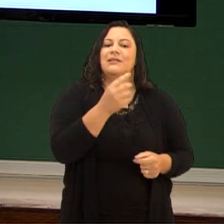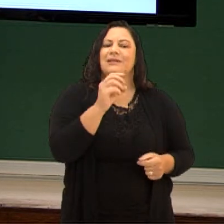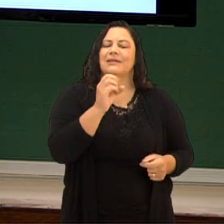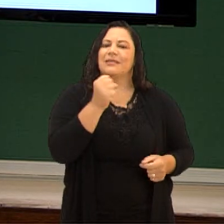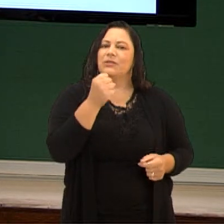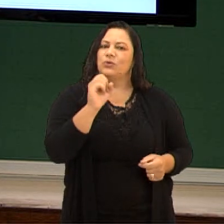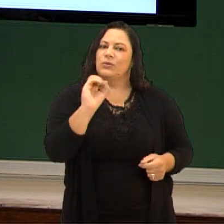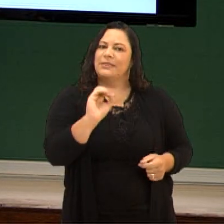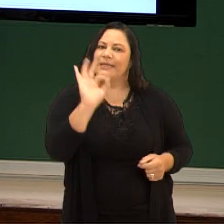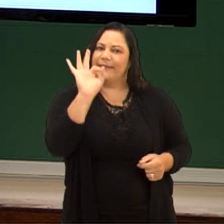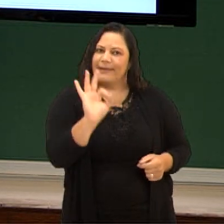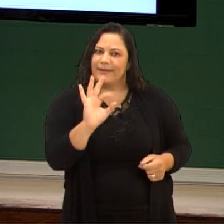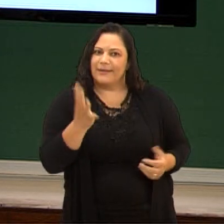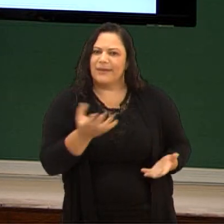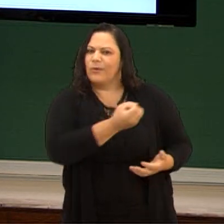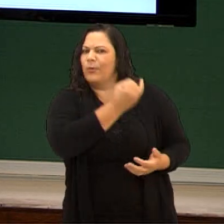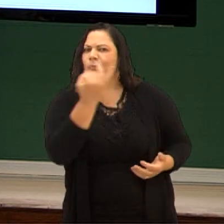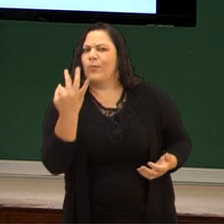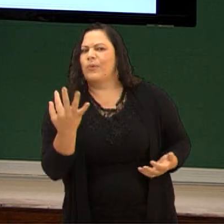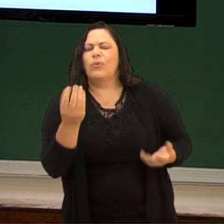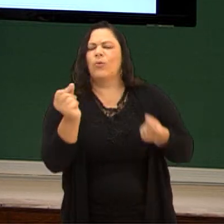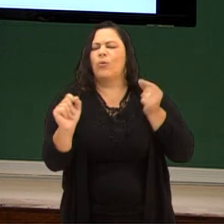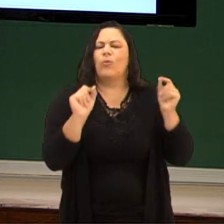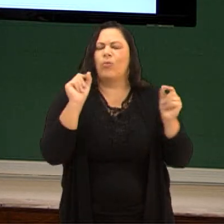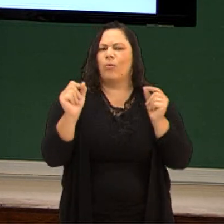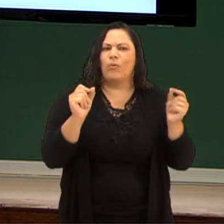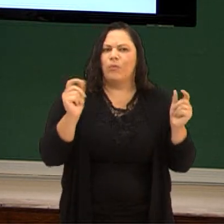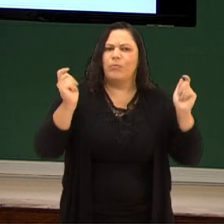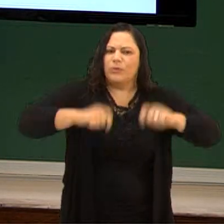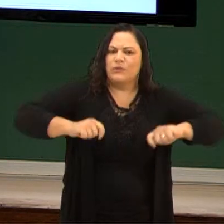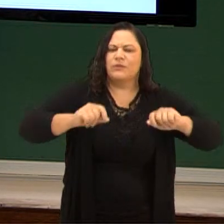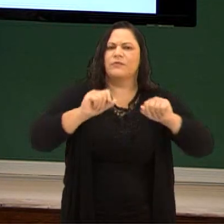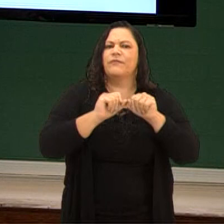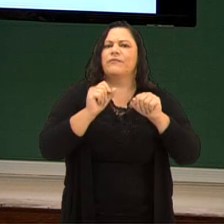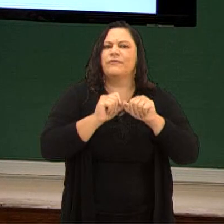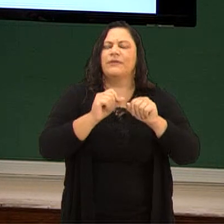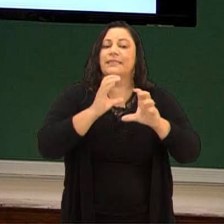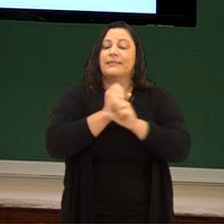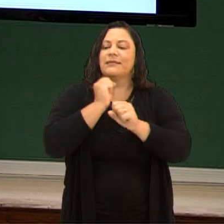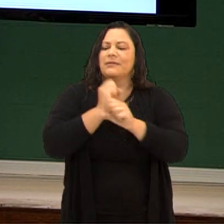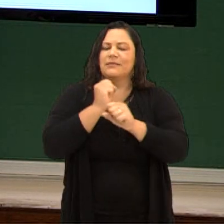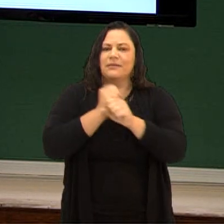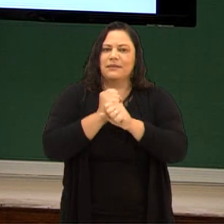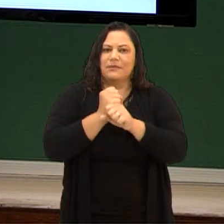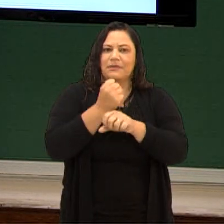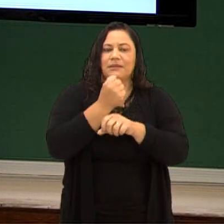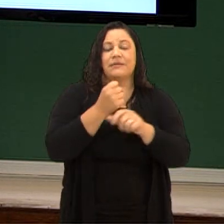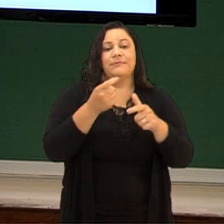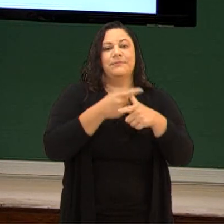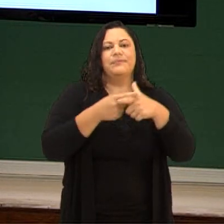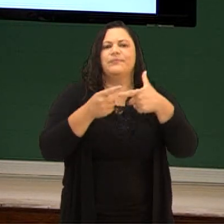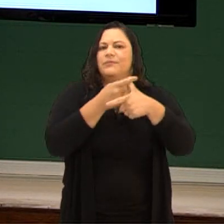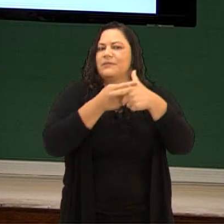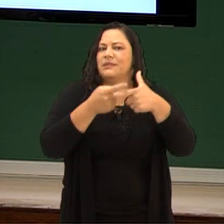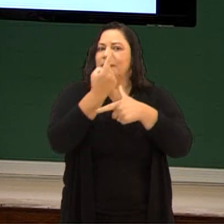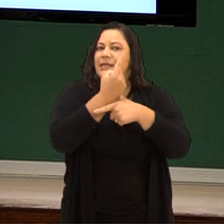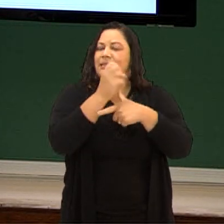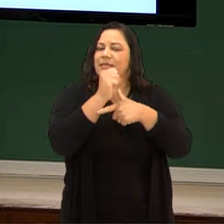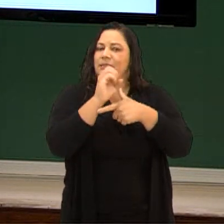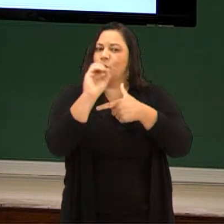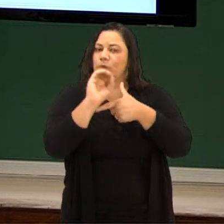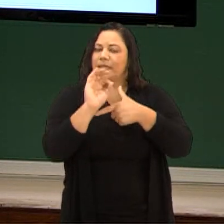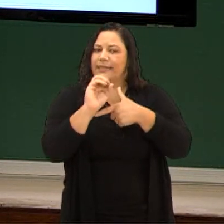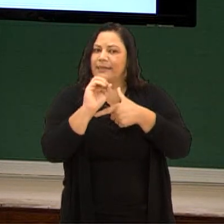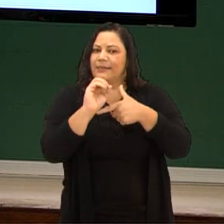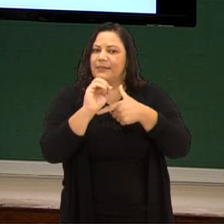graus. Quanto será? Como que eu posso fazer essa conta? Eu posso dividir o 180 por quanto? Posso dividir o